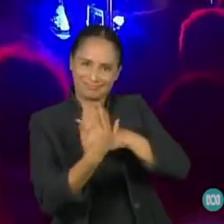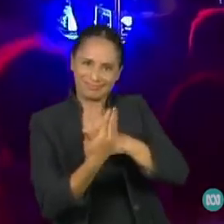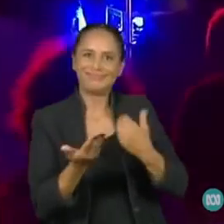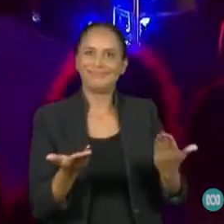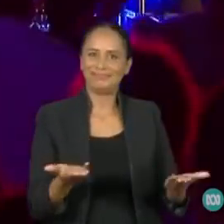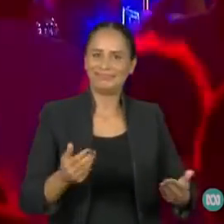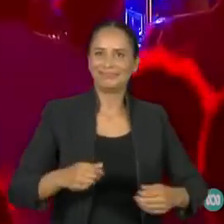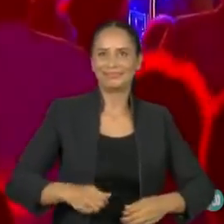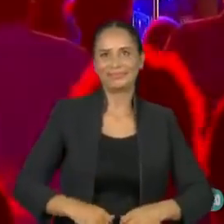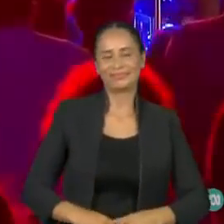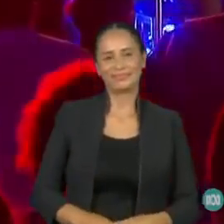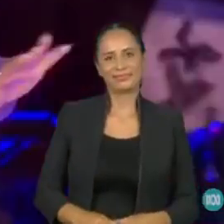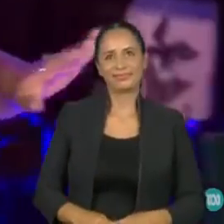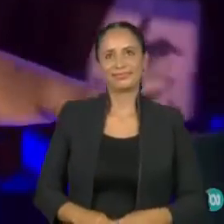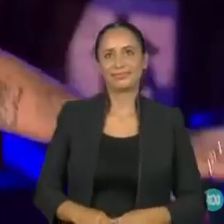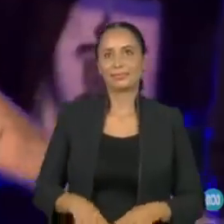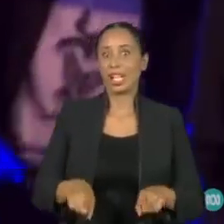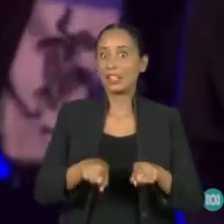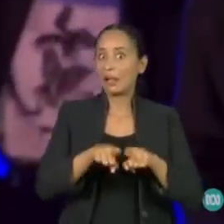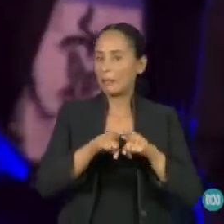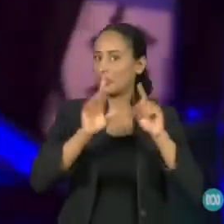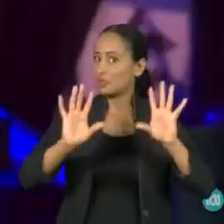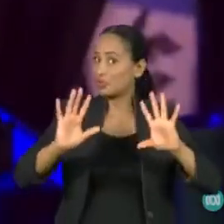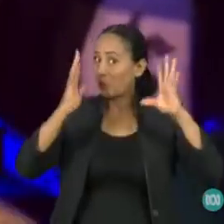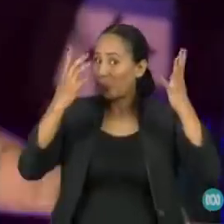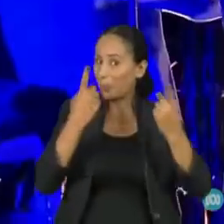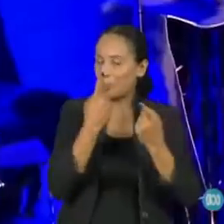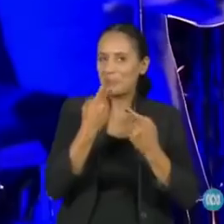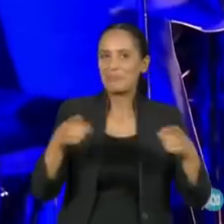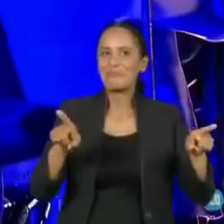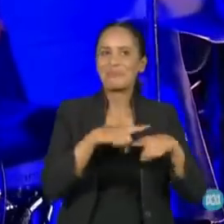Covid-19. Teve show de música